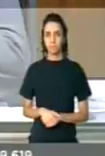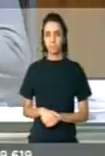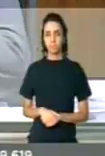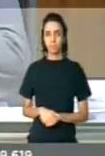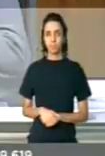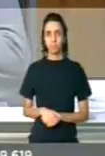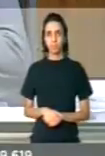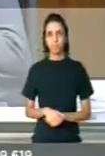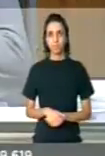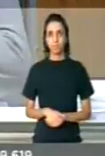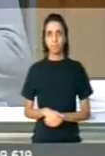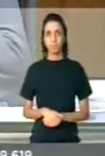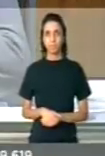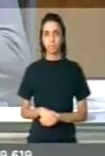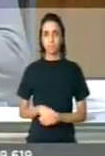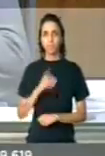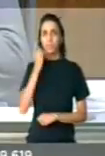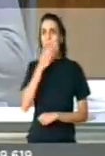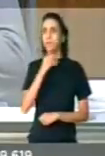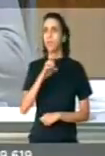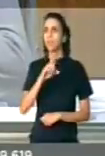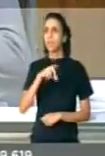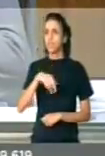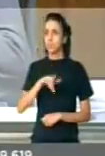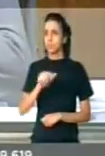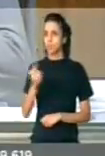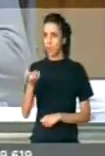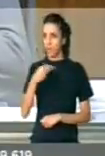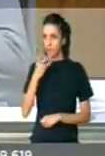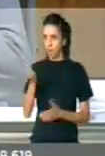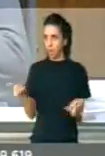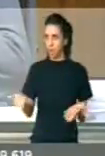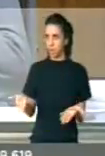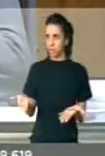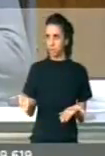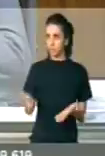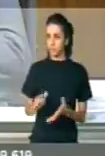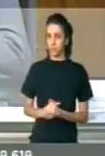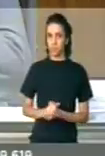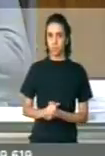Deputado Edmilson Rodrigues, Vossa Excelência quer fazer um comentário agora, aquele comentário.